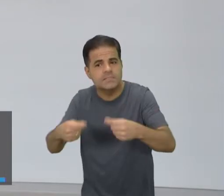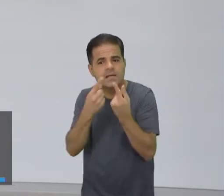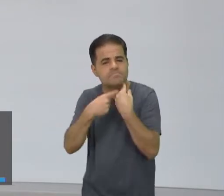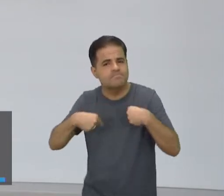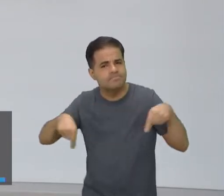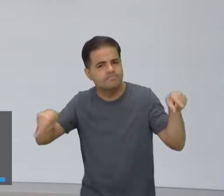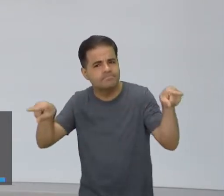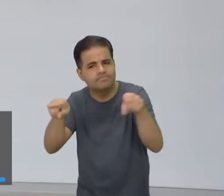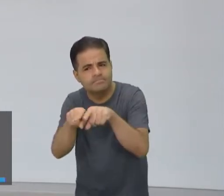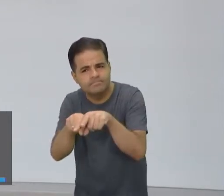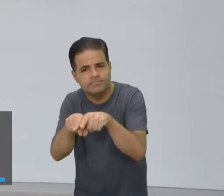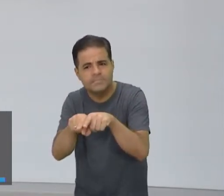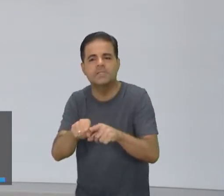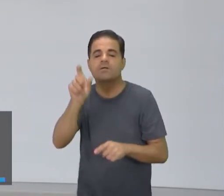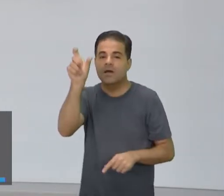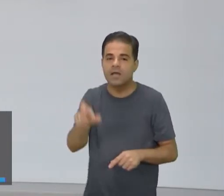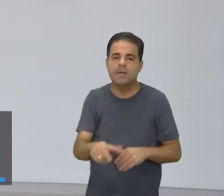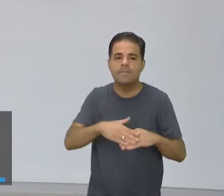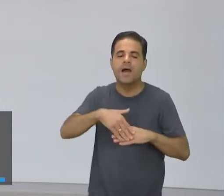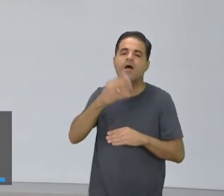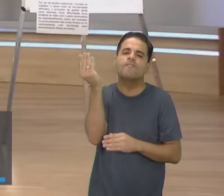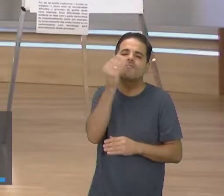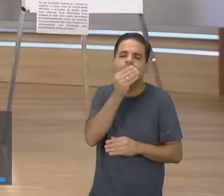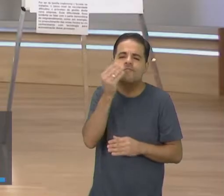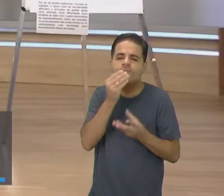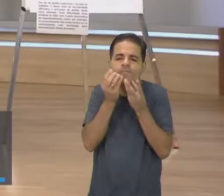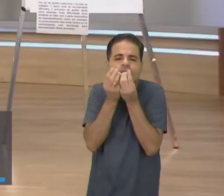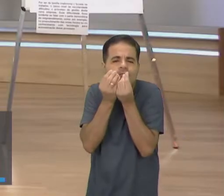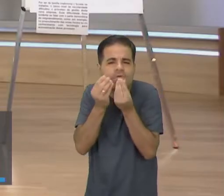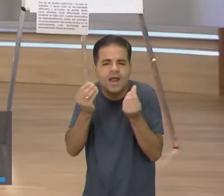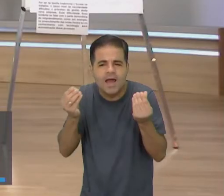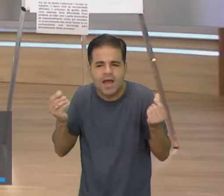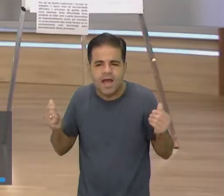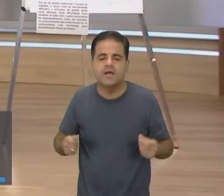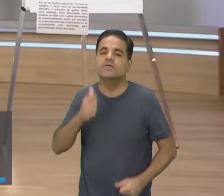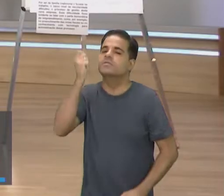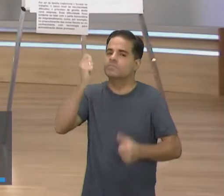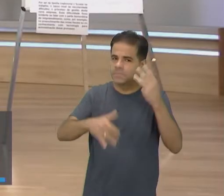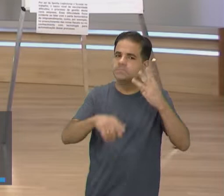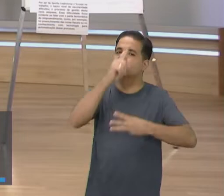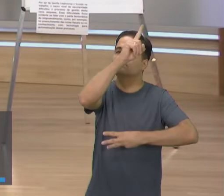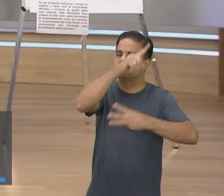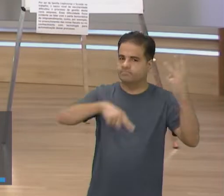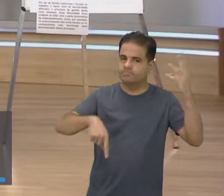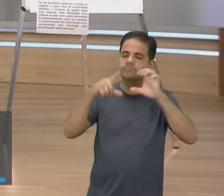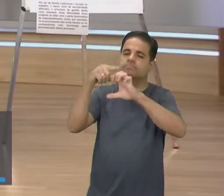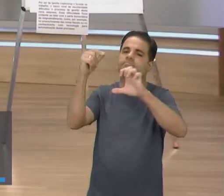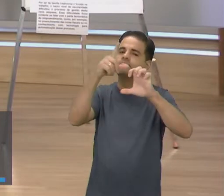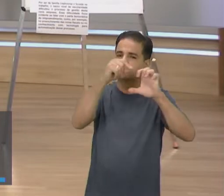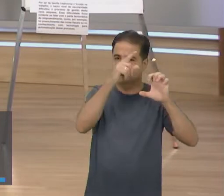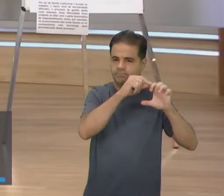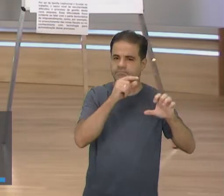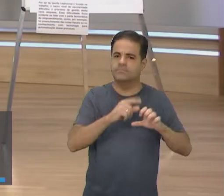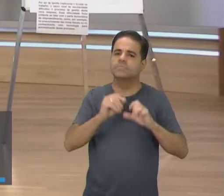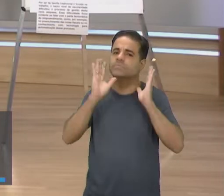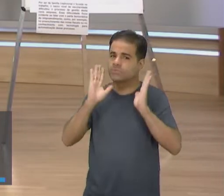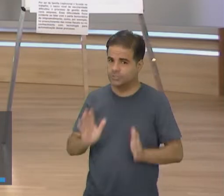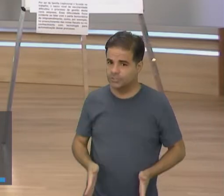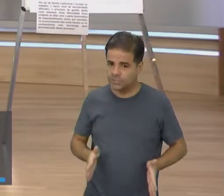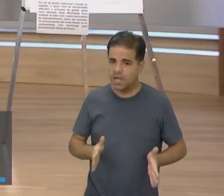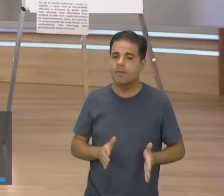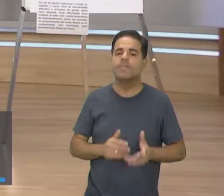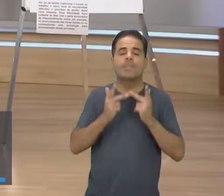parceiros envolvidos, ele é aquele que é mais frágil, né? Então a gente já falou um pouquinho sobre esses 3 tipos de empreendedorismo. Legal. Tá. E